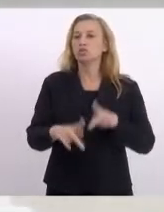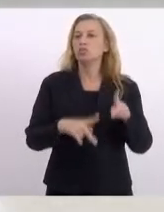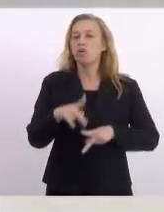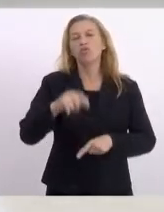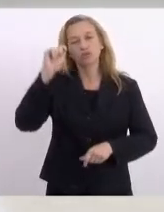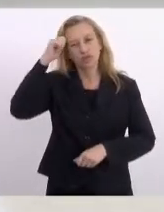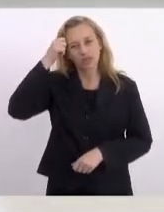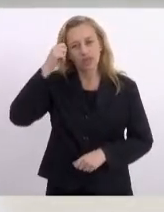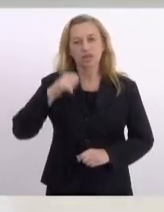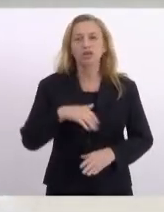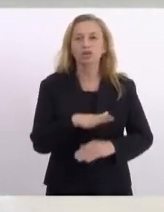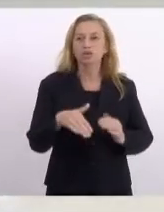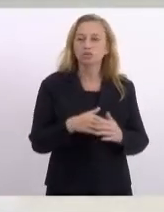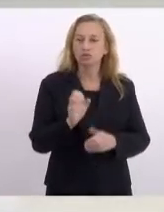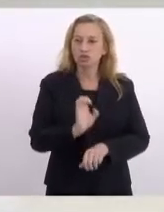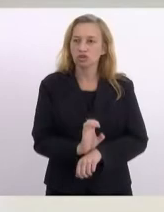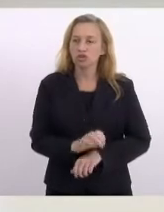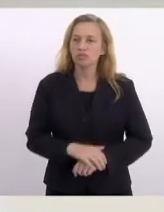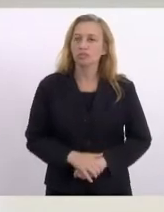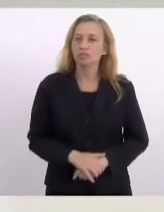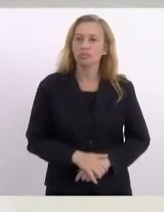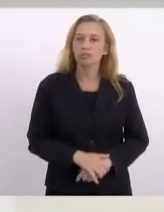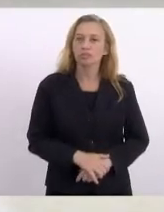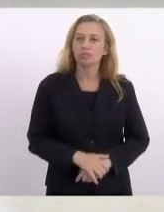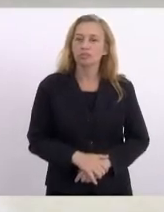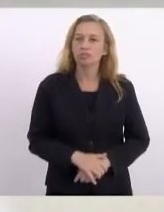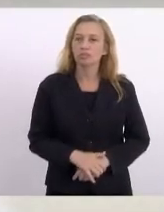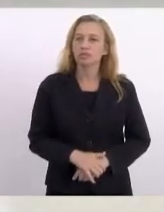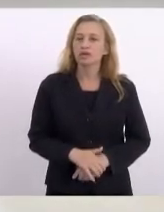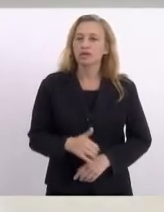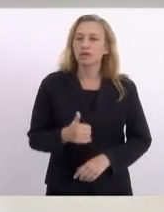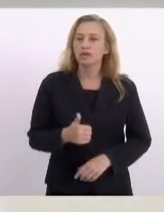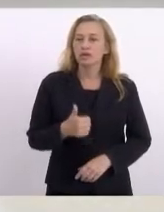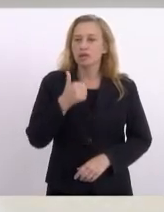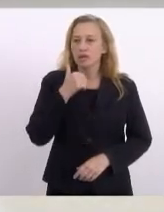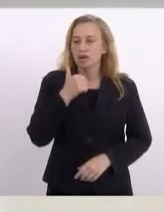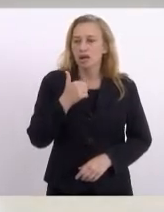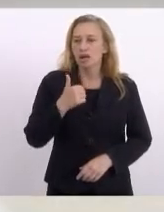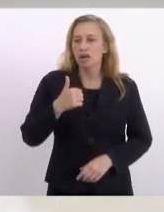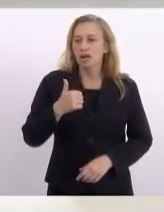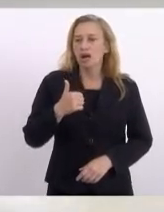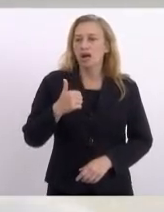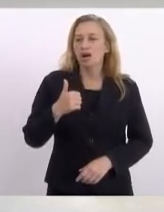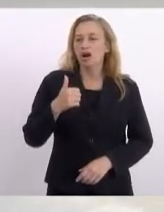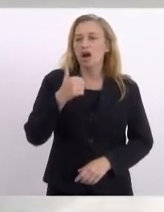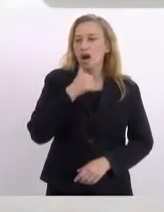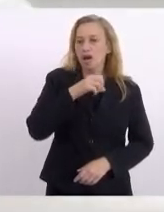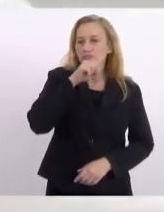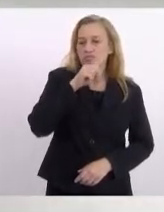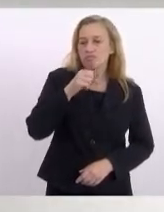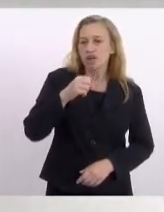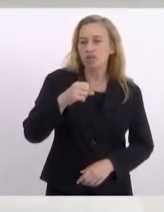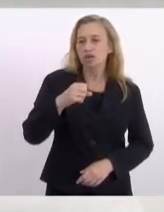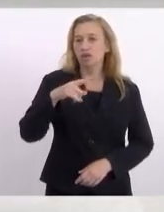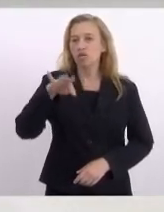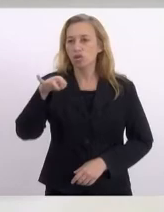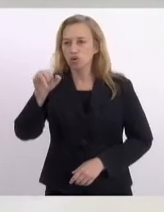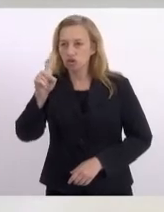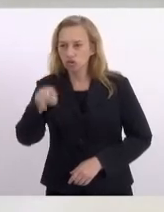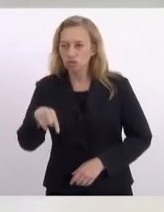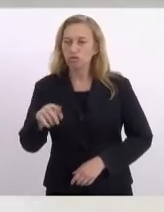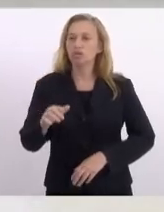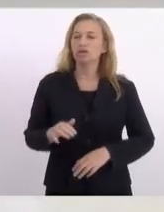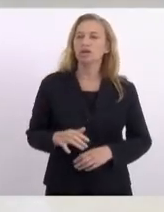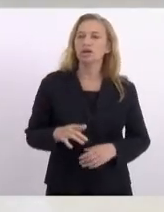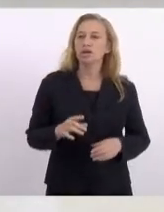Para todo o nosso estado. Mãe Nitinha de Oxum é uma das principais ialorixás do Brasil, que é feita